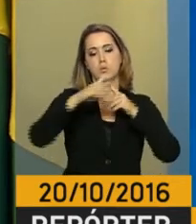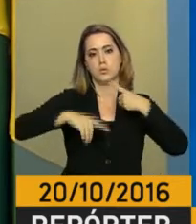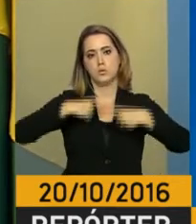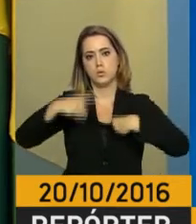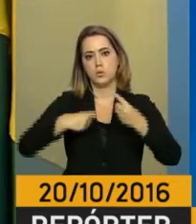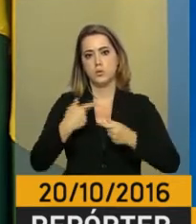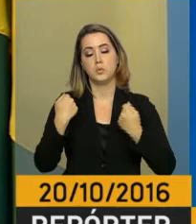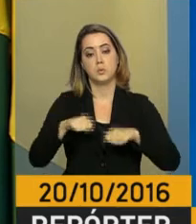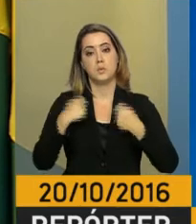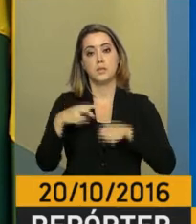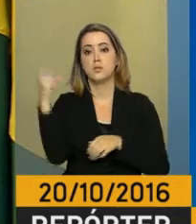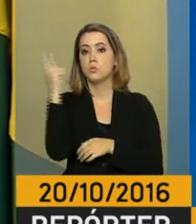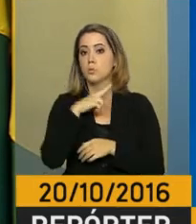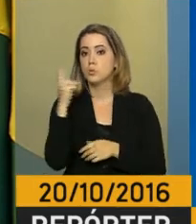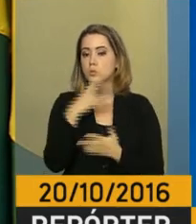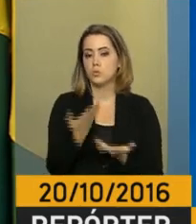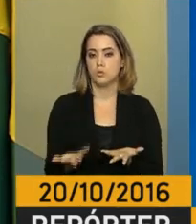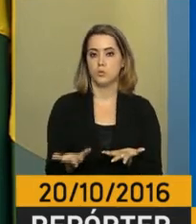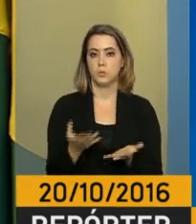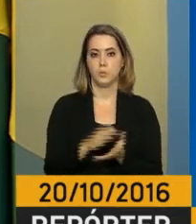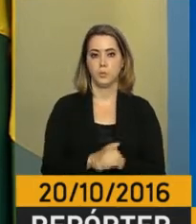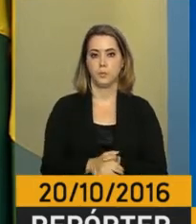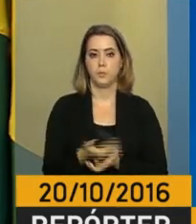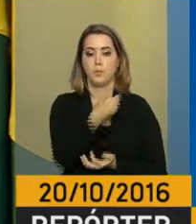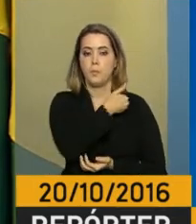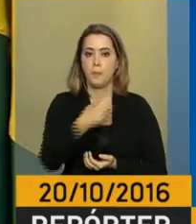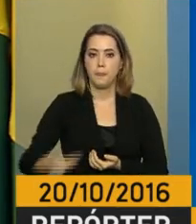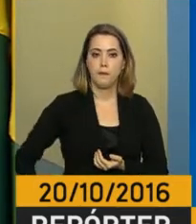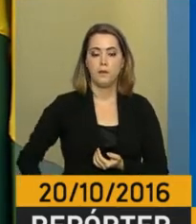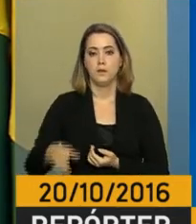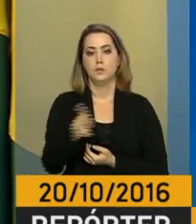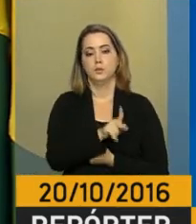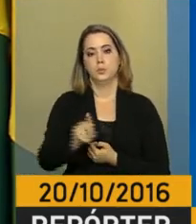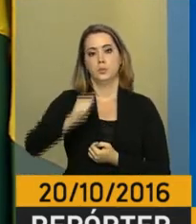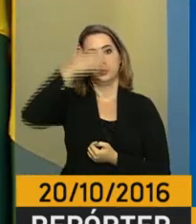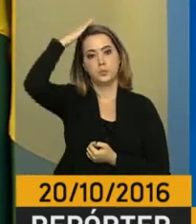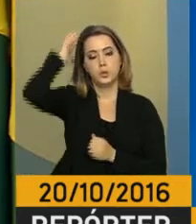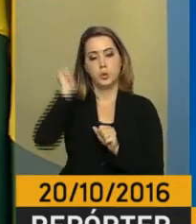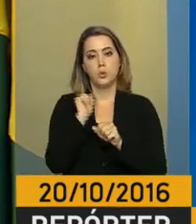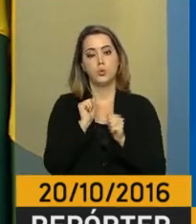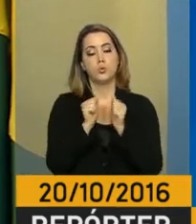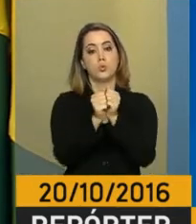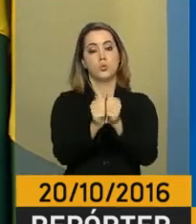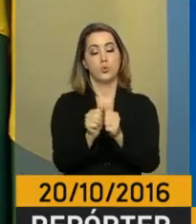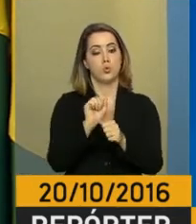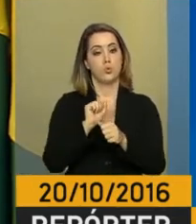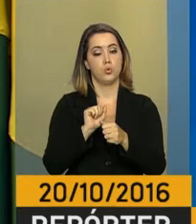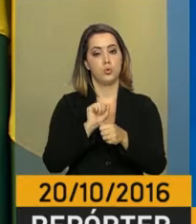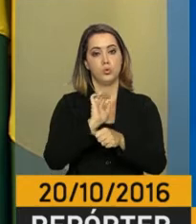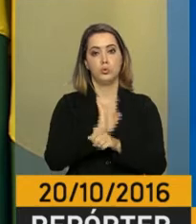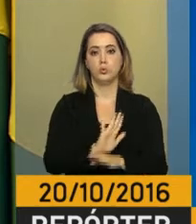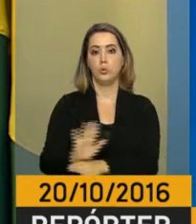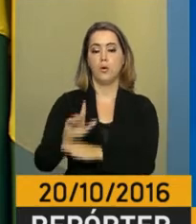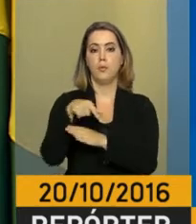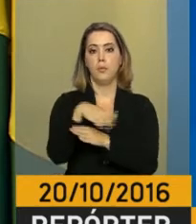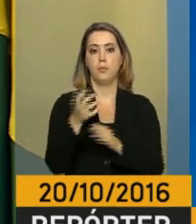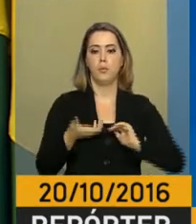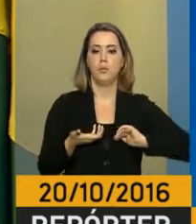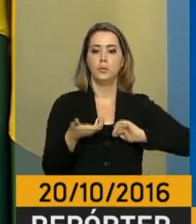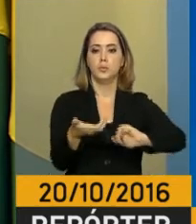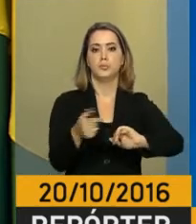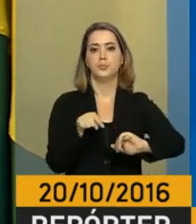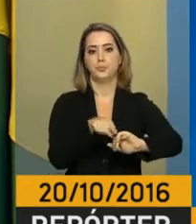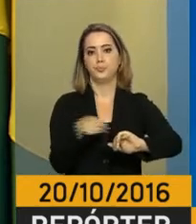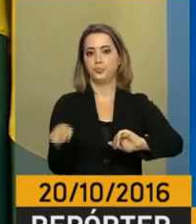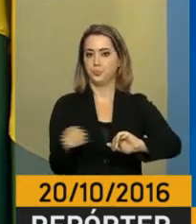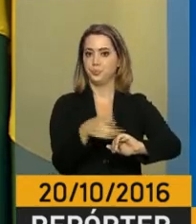do povo brasileiro. E o governo do presidente Michel Temer, com o apoio das lideranças políticas no Senado e na